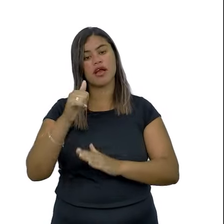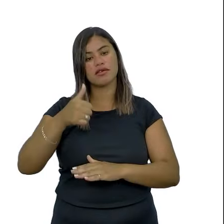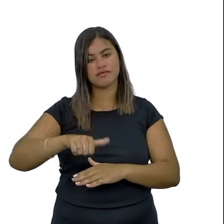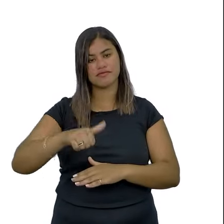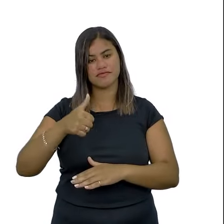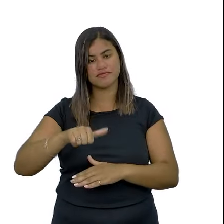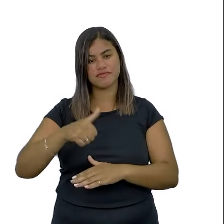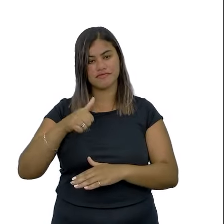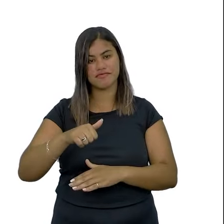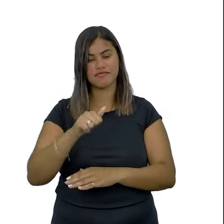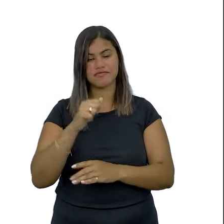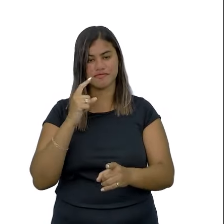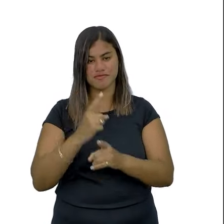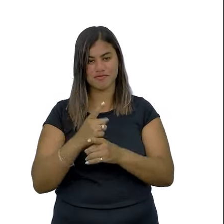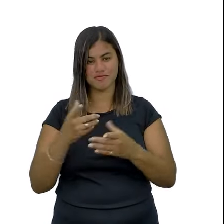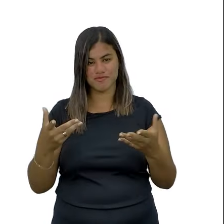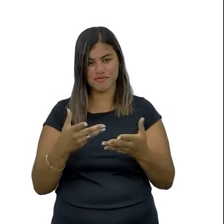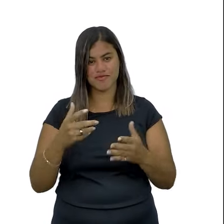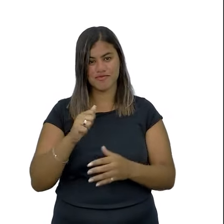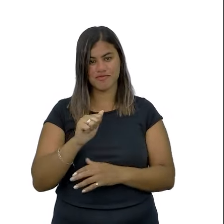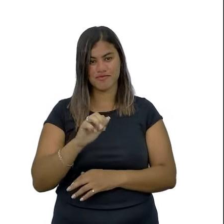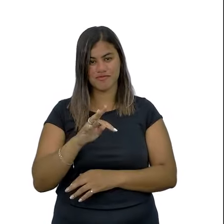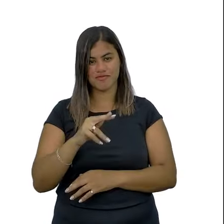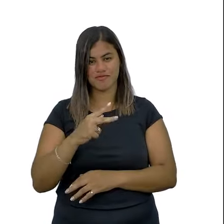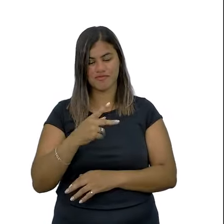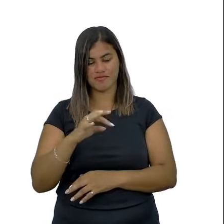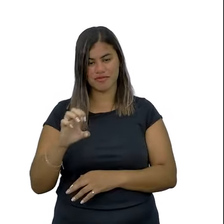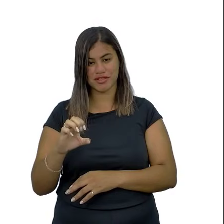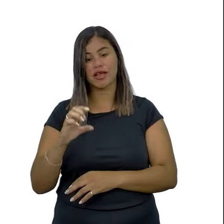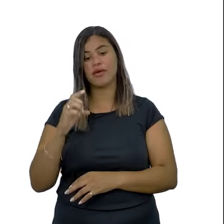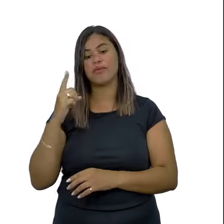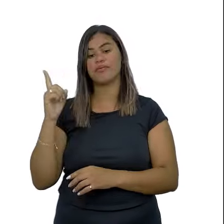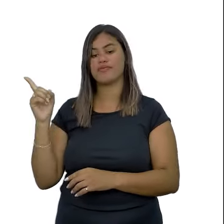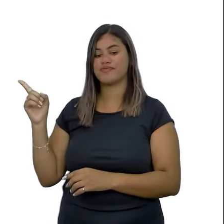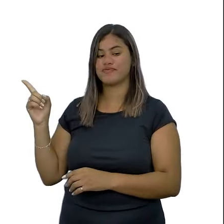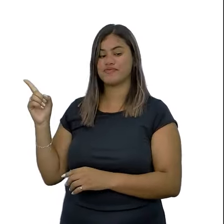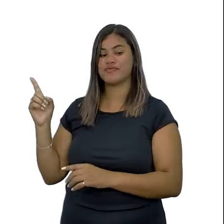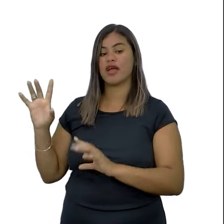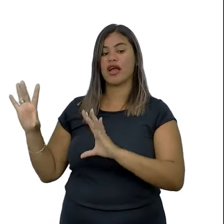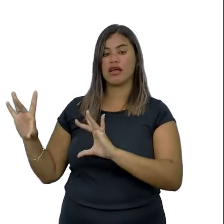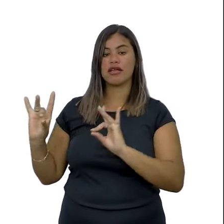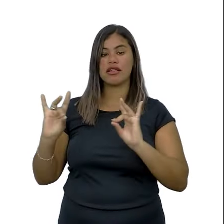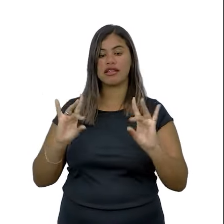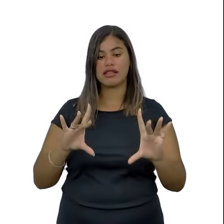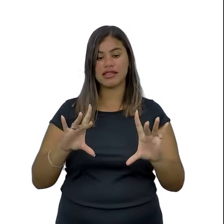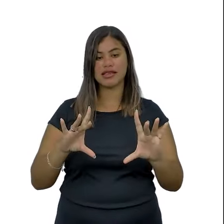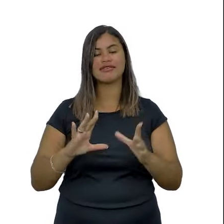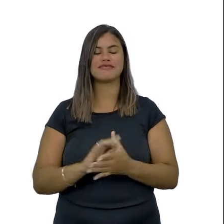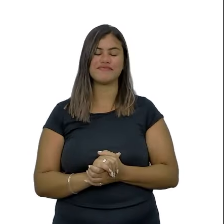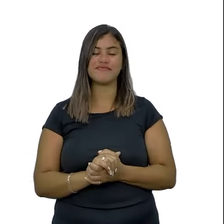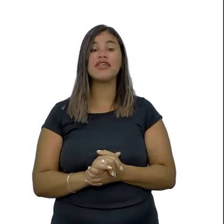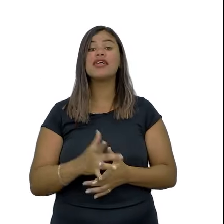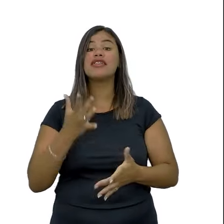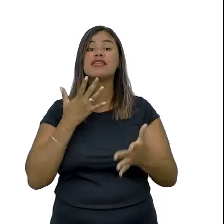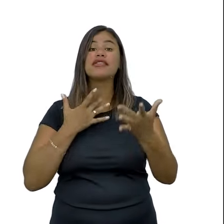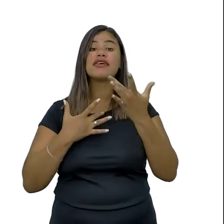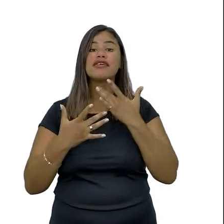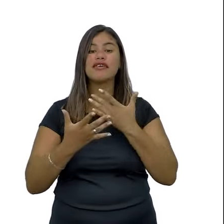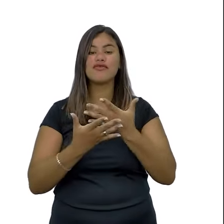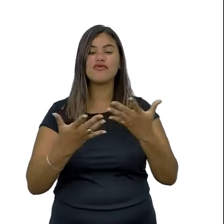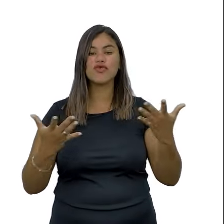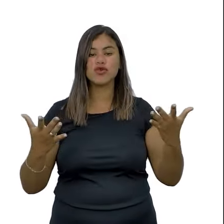avaliem o nosso encontro por meio do link que está disponível nessa tela e desejo que vocês tenham